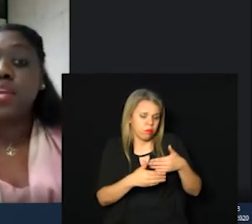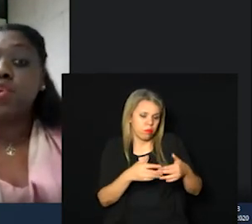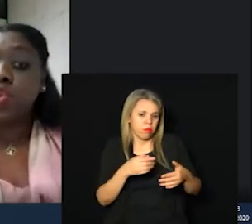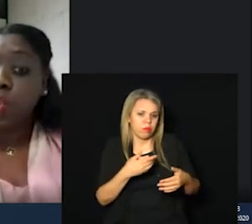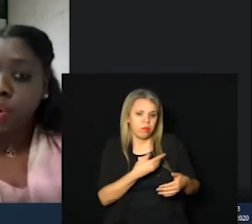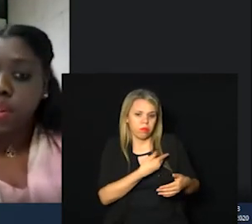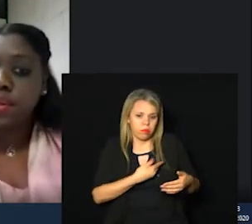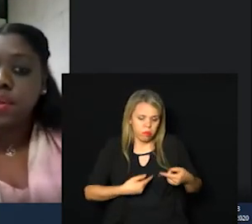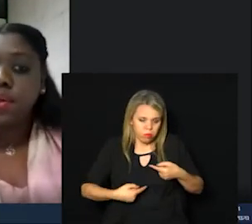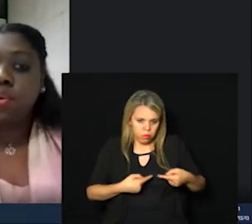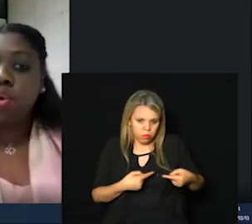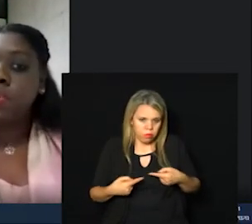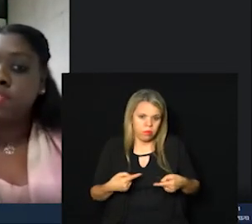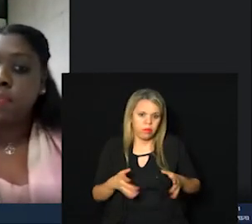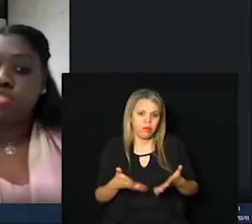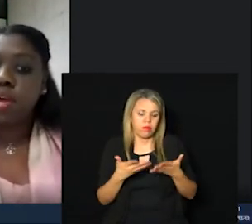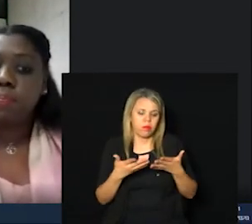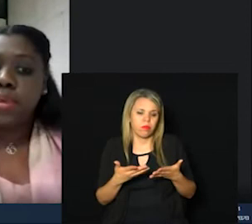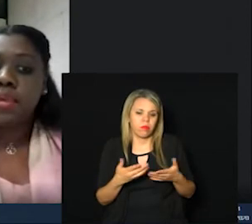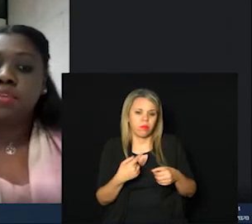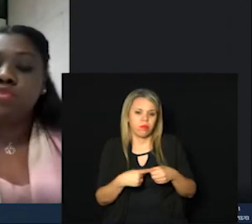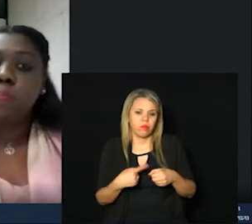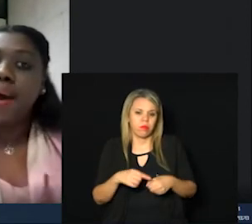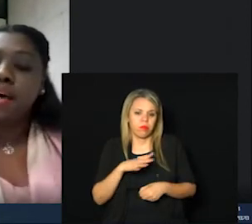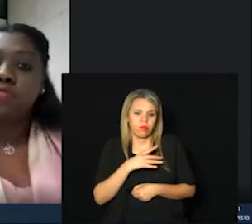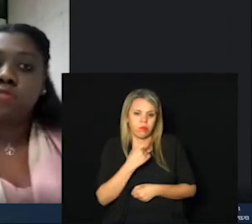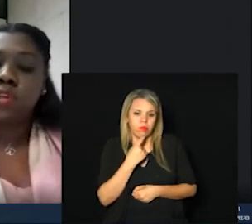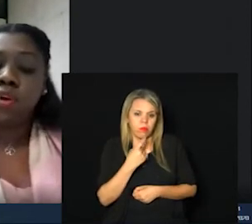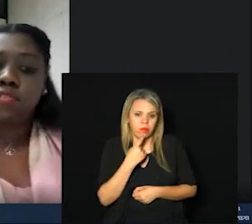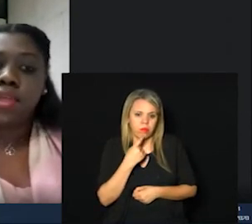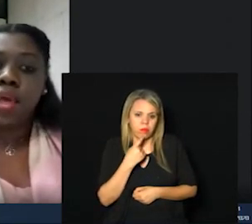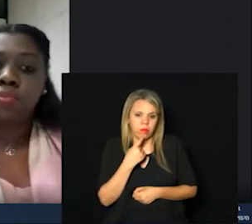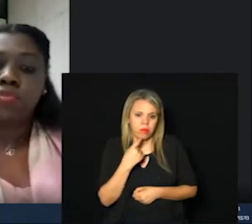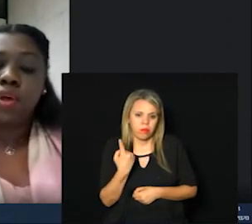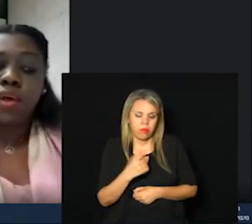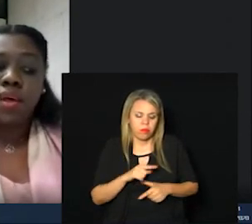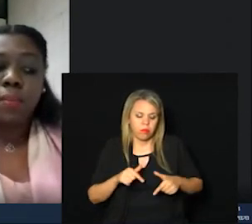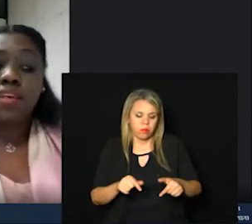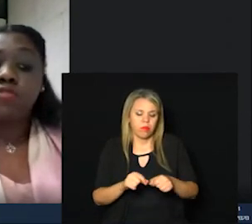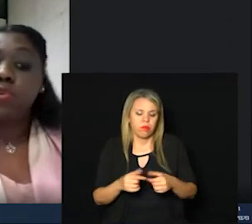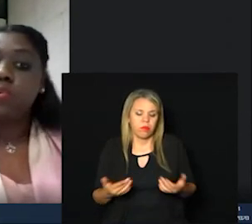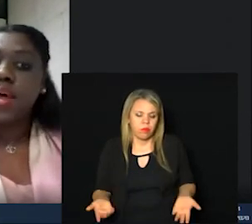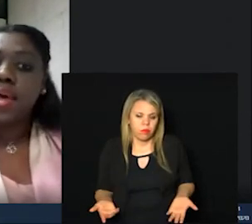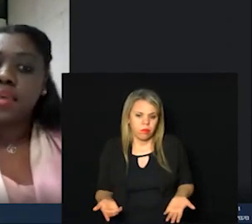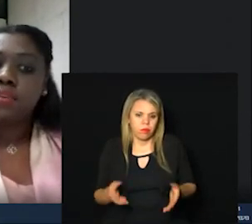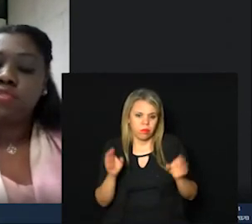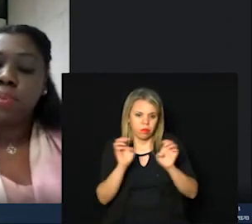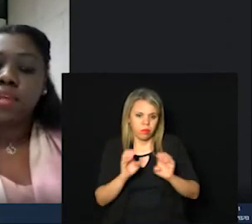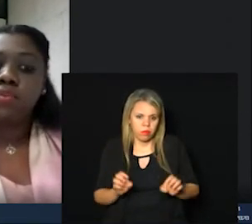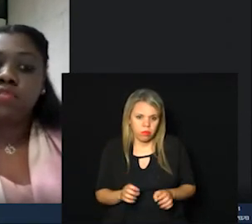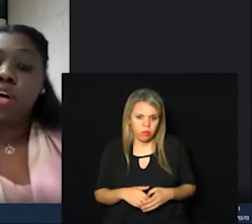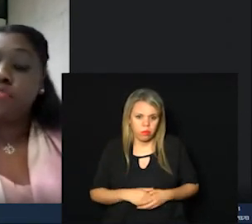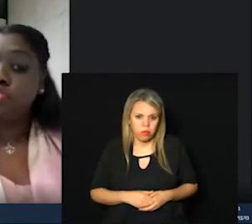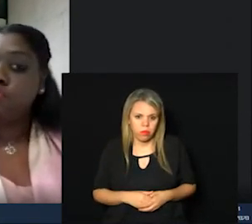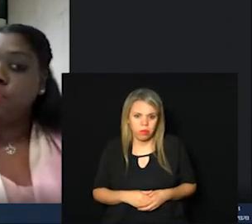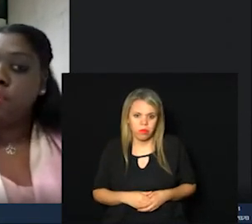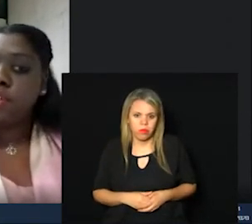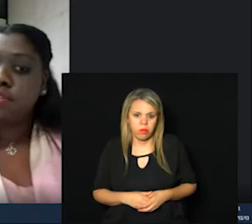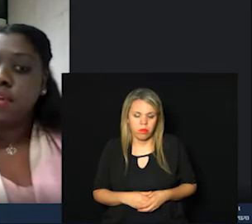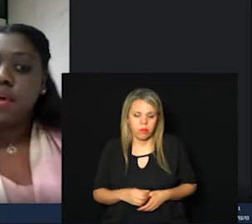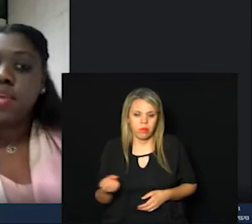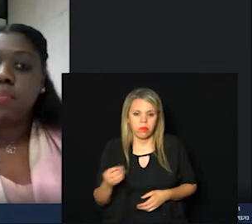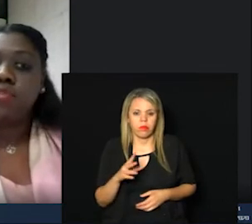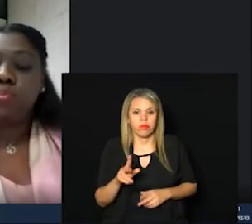pública indutora no município de Campinas, os passos que nós demos para estruturar isso, para que os novos